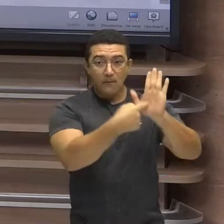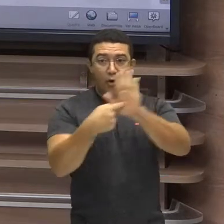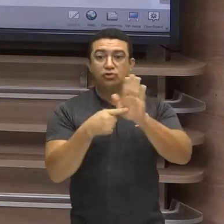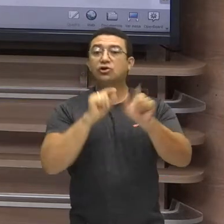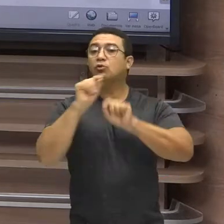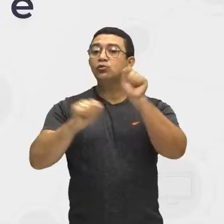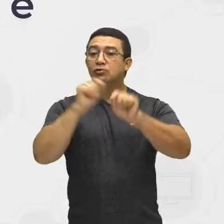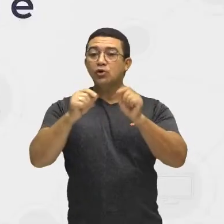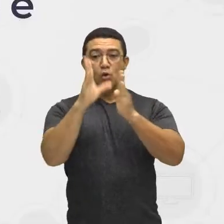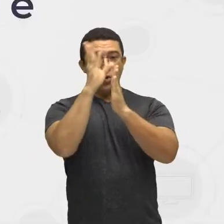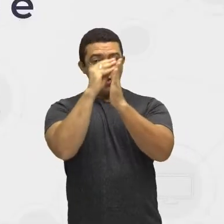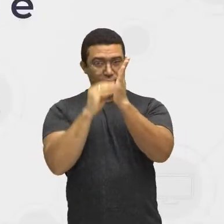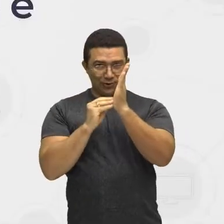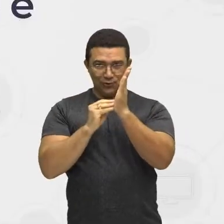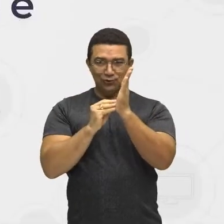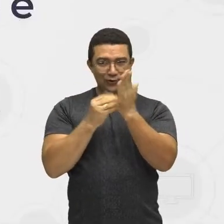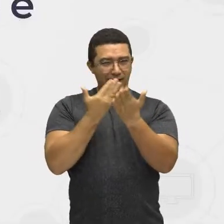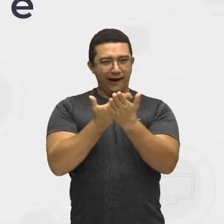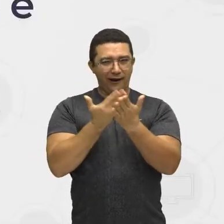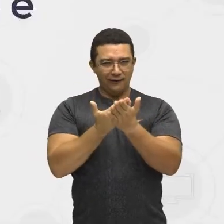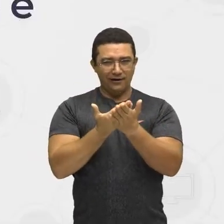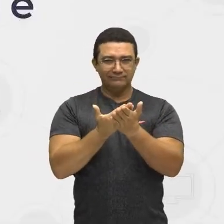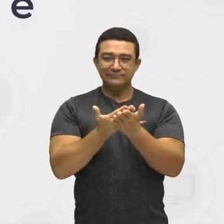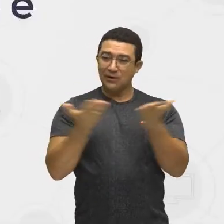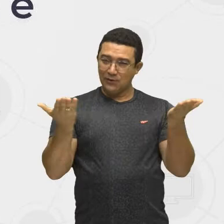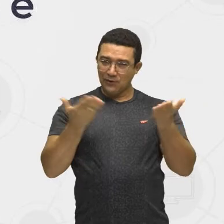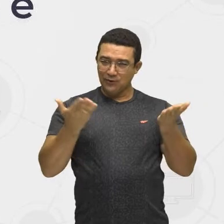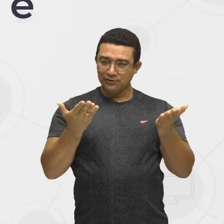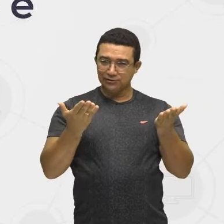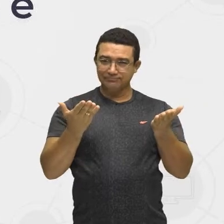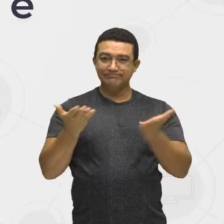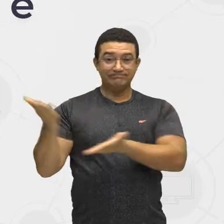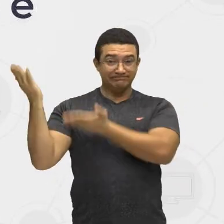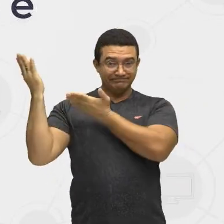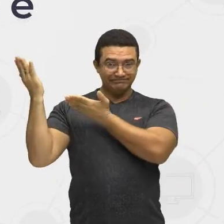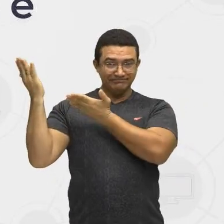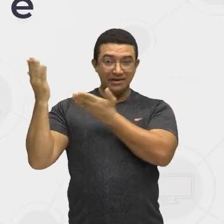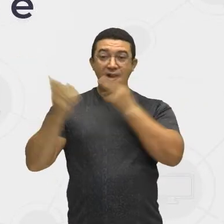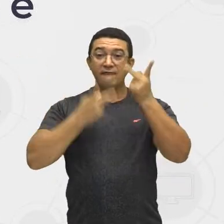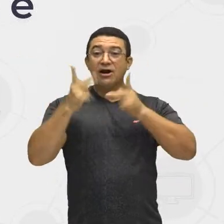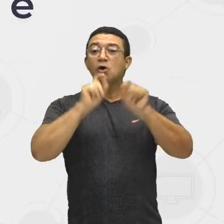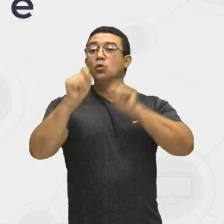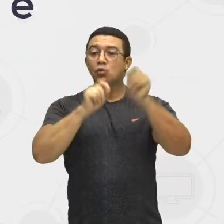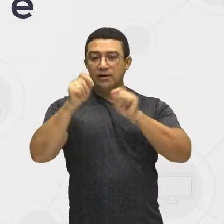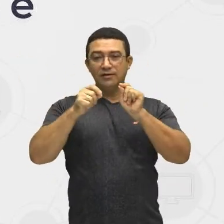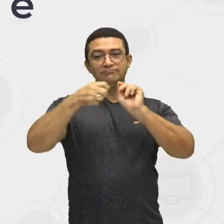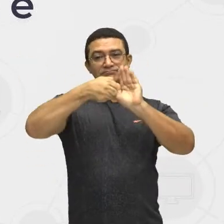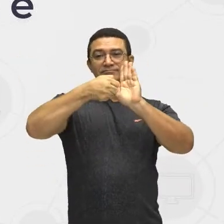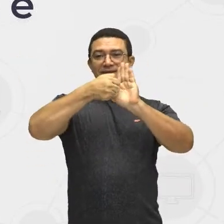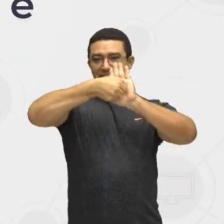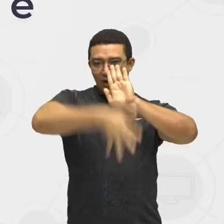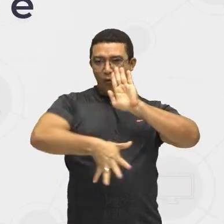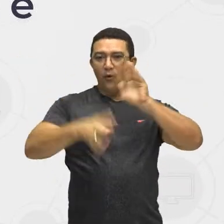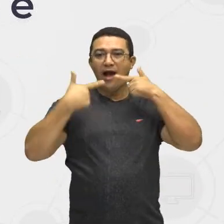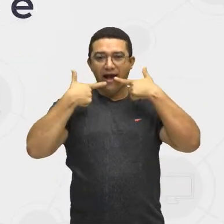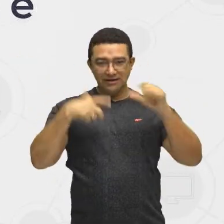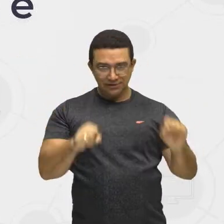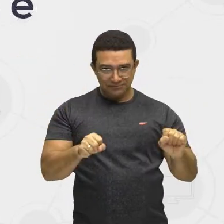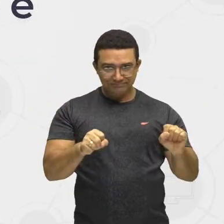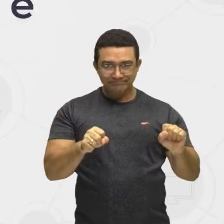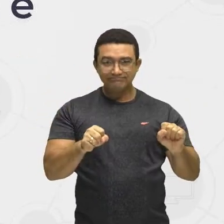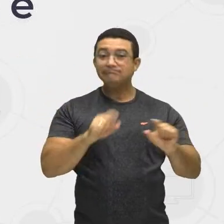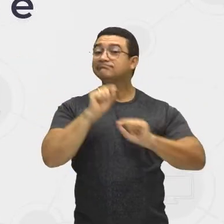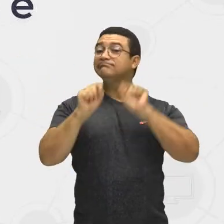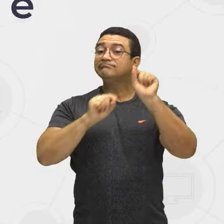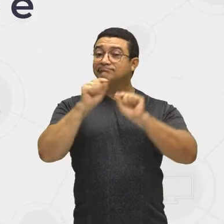agora o conteúdo da nossa aula de hoje, ou os conteúdos, né? A gente vai falar de figuras de linguagem, que